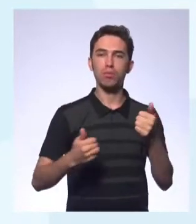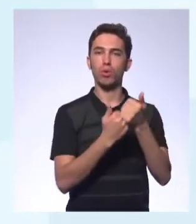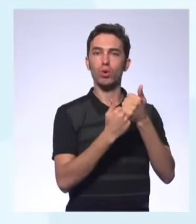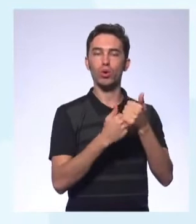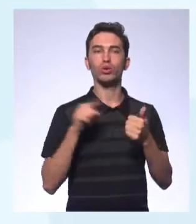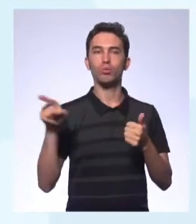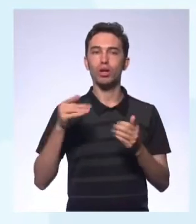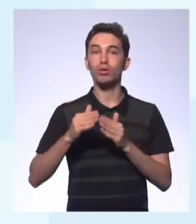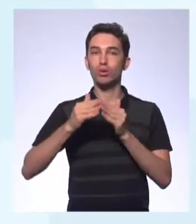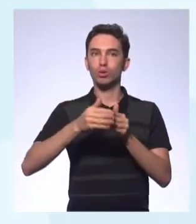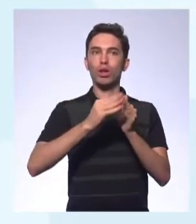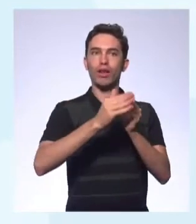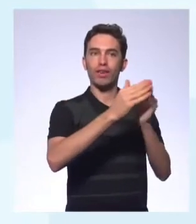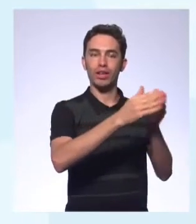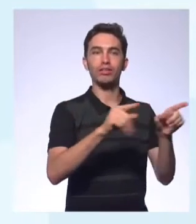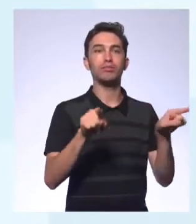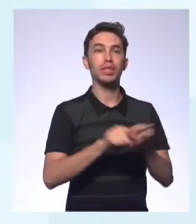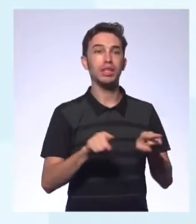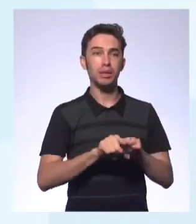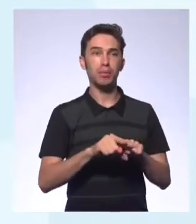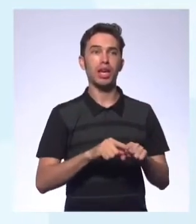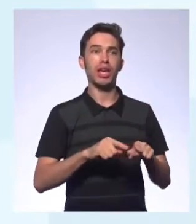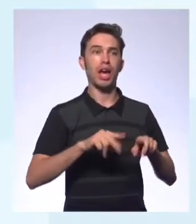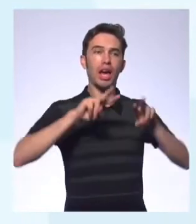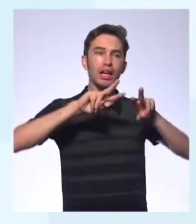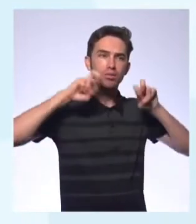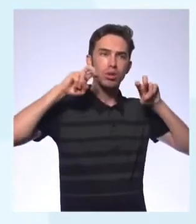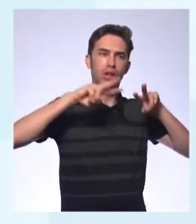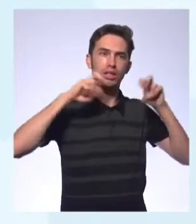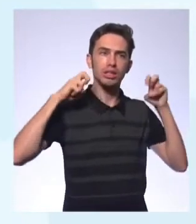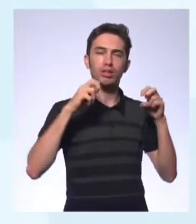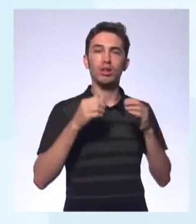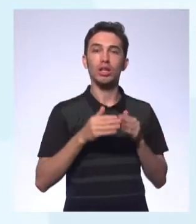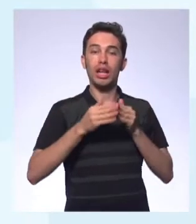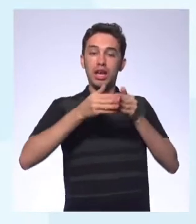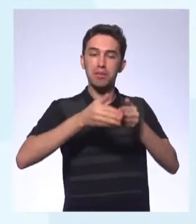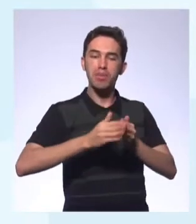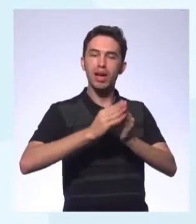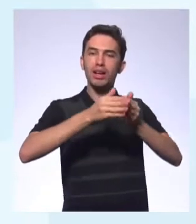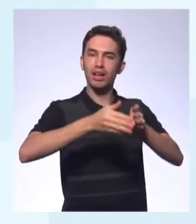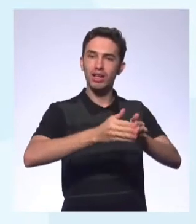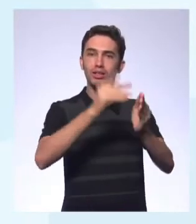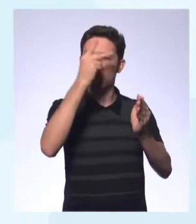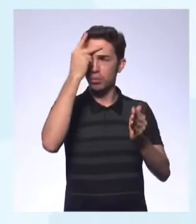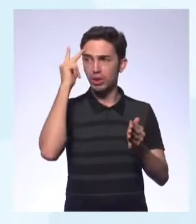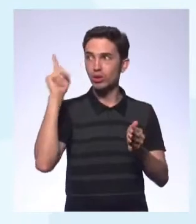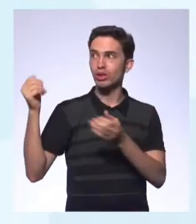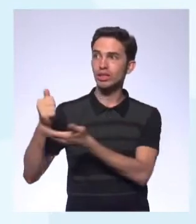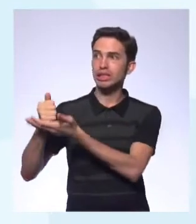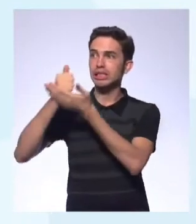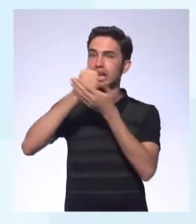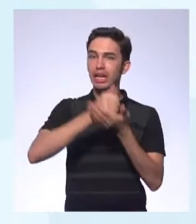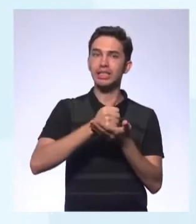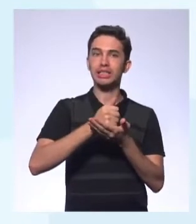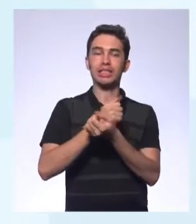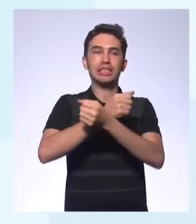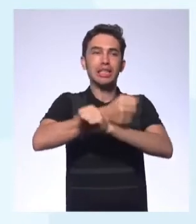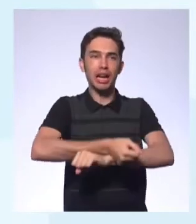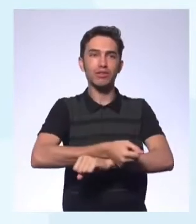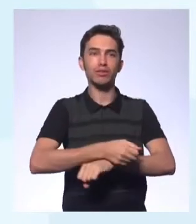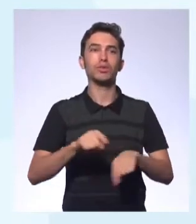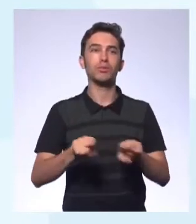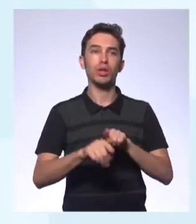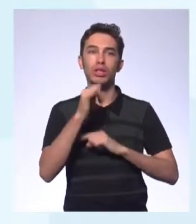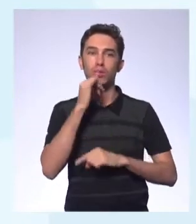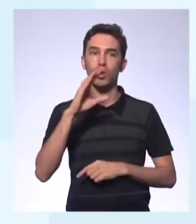e à exploração da embarcação de pessoas escravizadas. O castelo de São João da Mina,